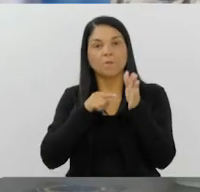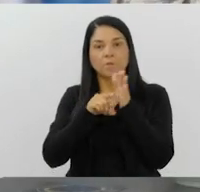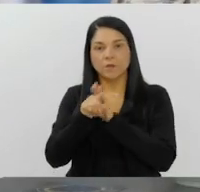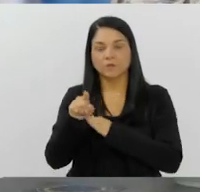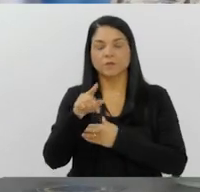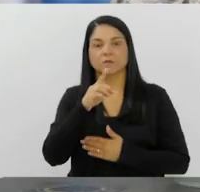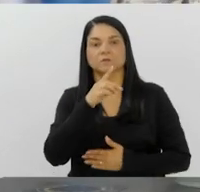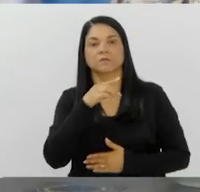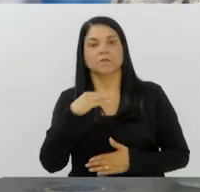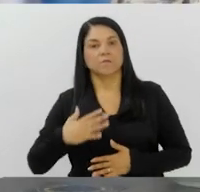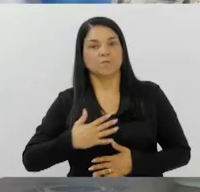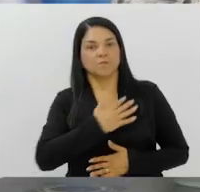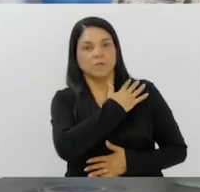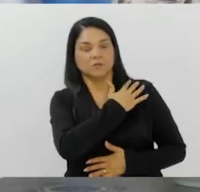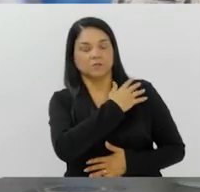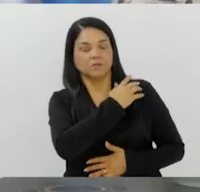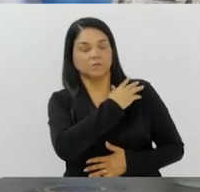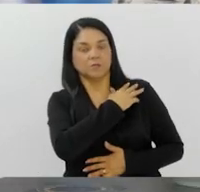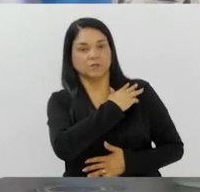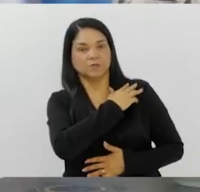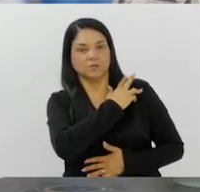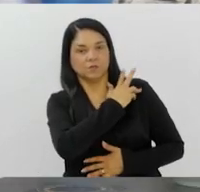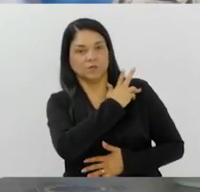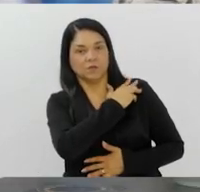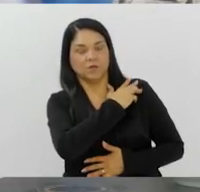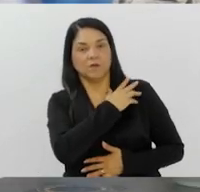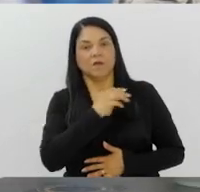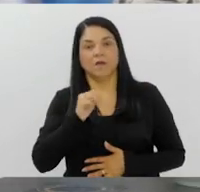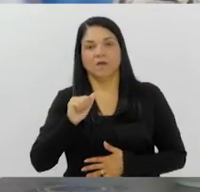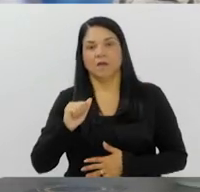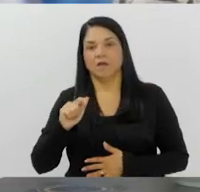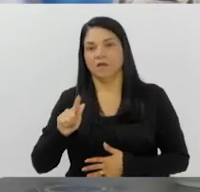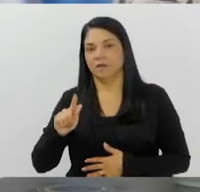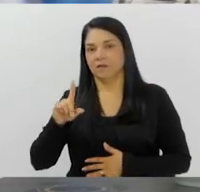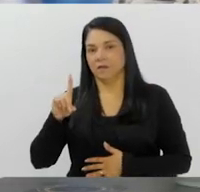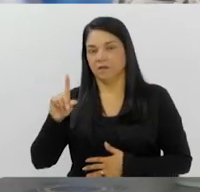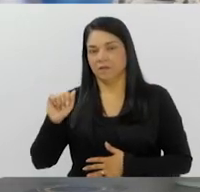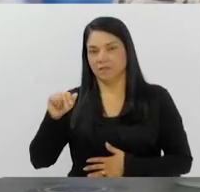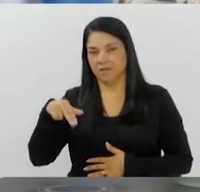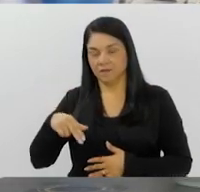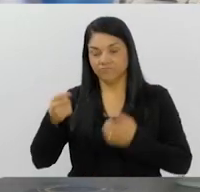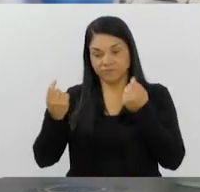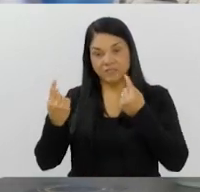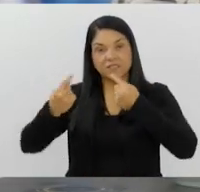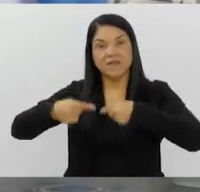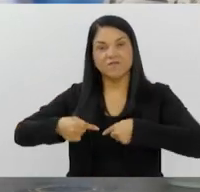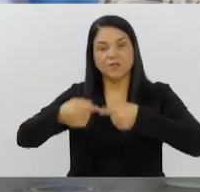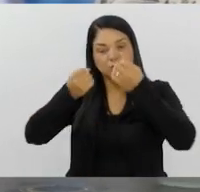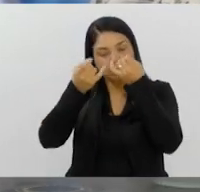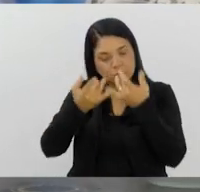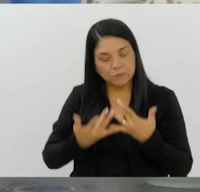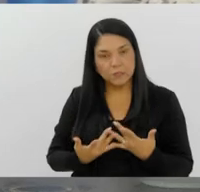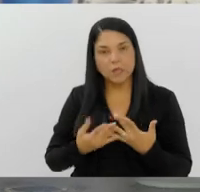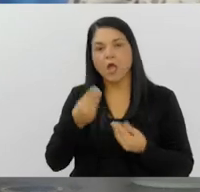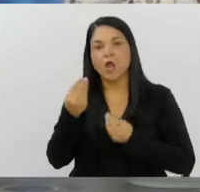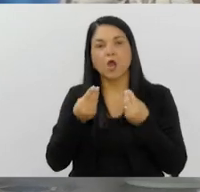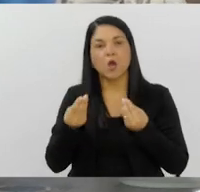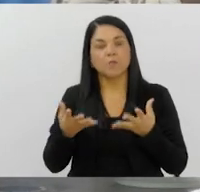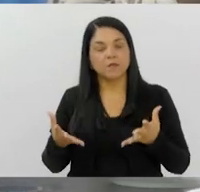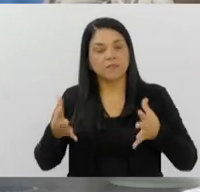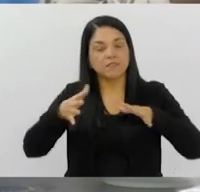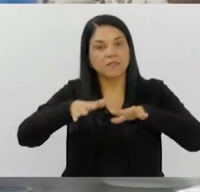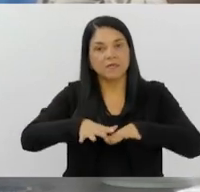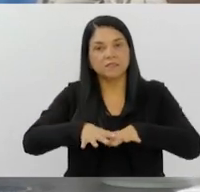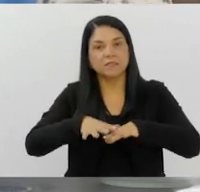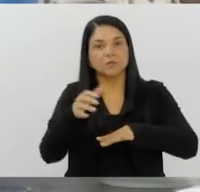jogan trazer na sua explanação um pouco sobre os desafios tanto do que tem sido feito da Integração desses